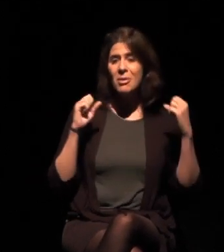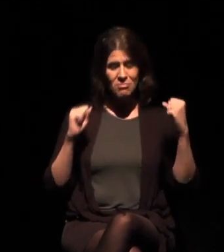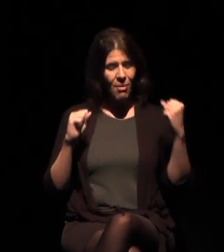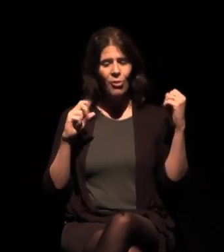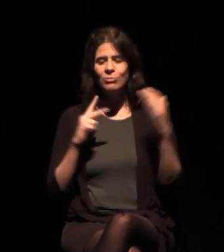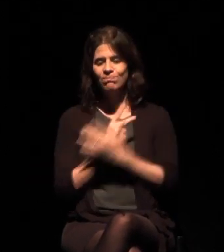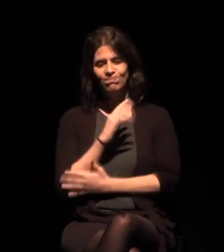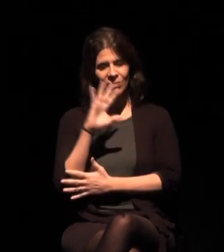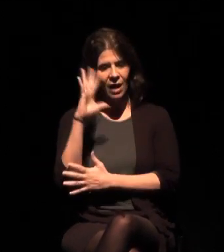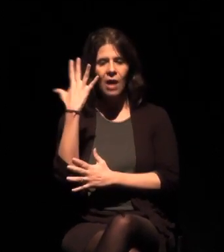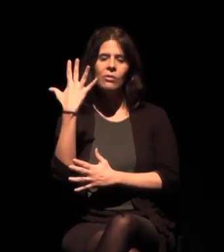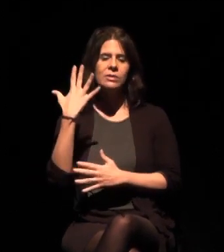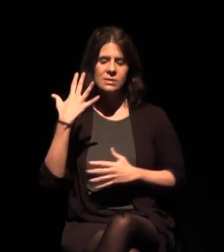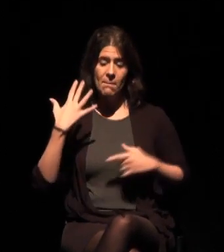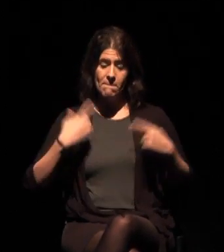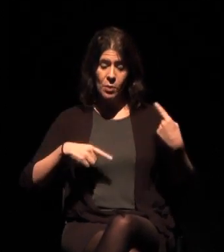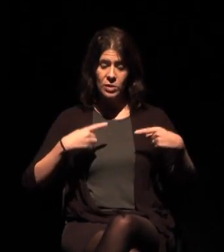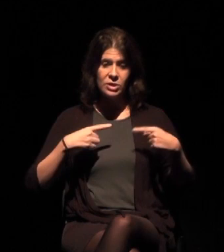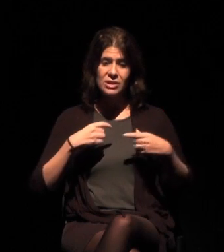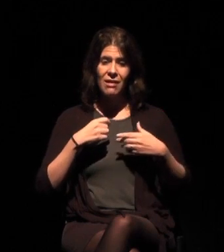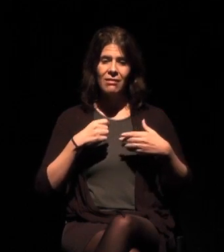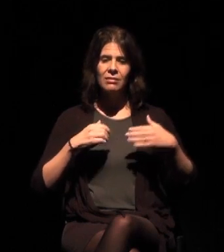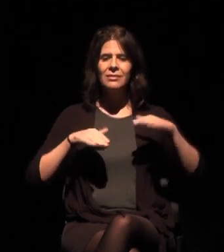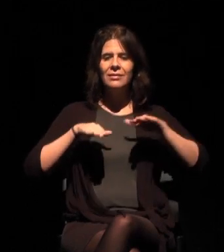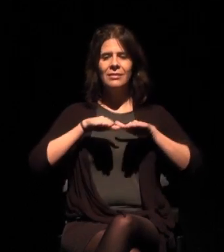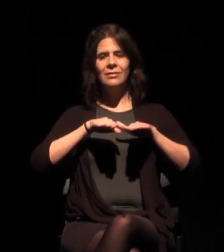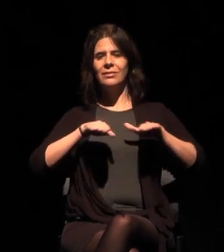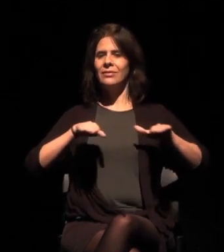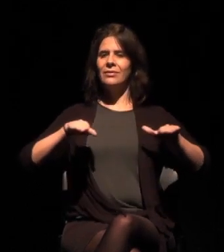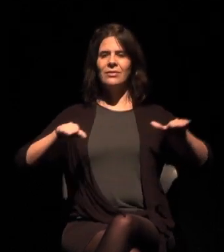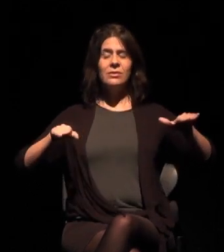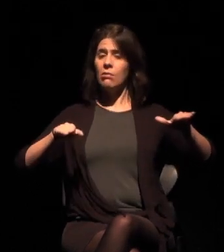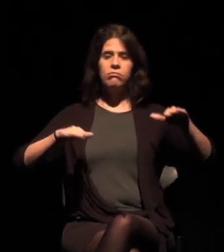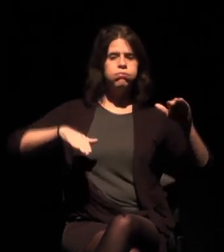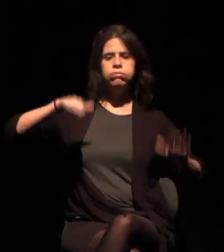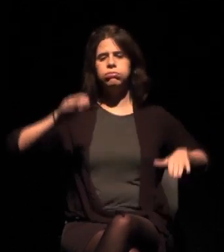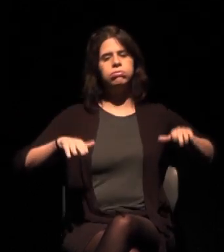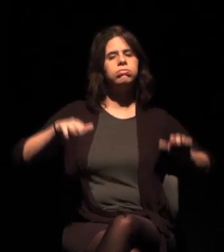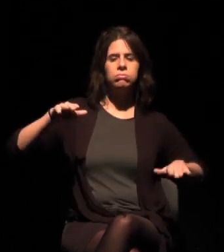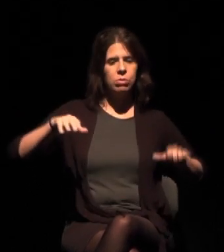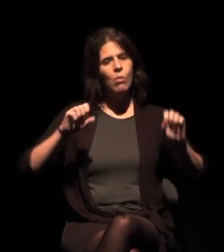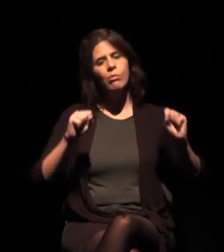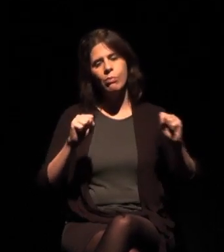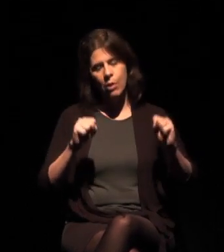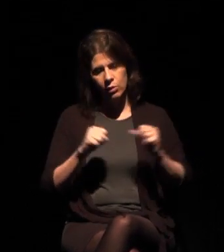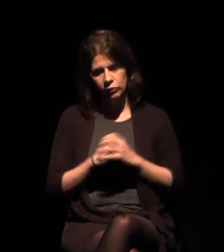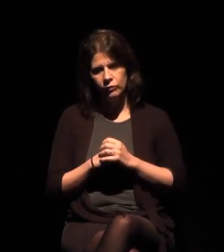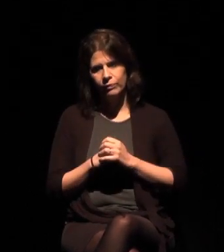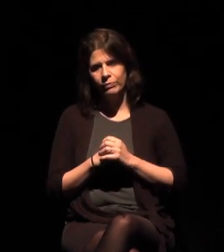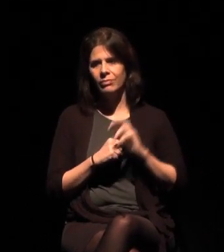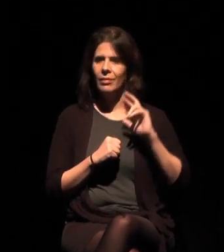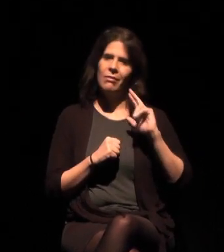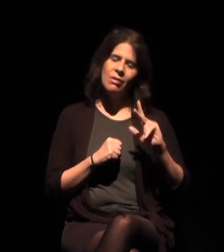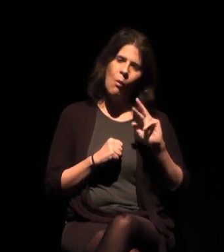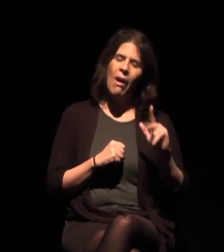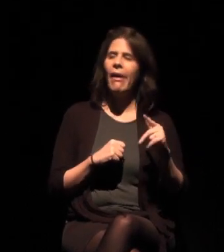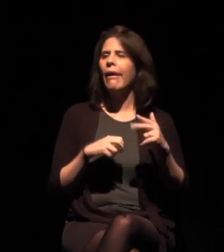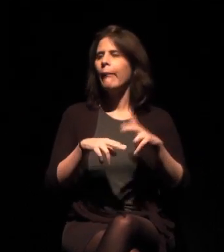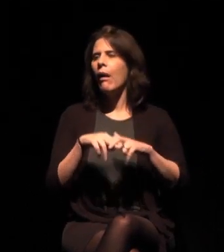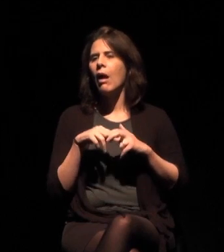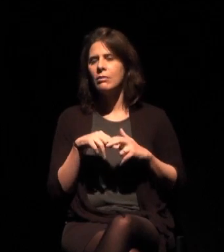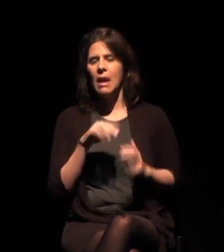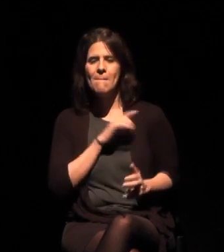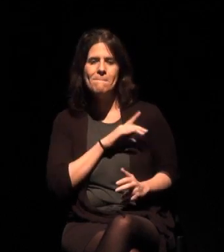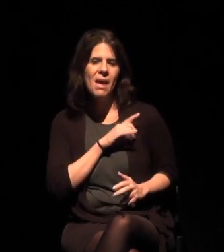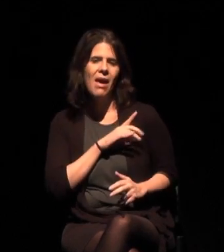muito forte não estou a falar daquelas daquela os medos das catástrofes na